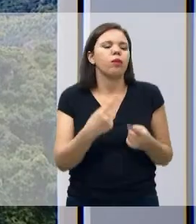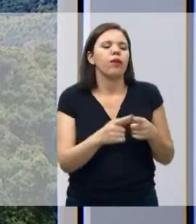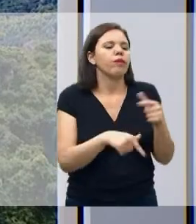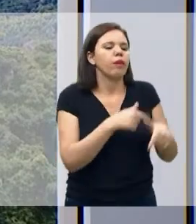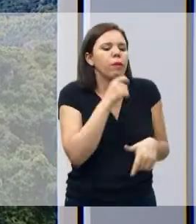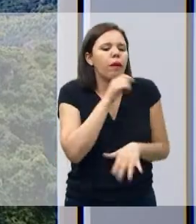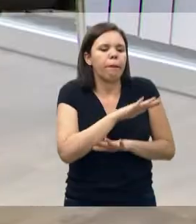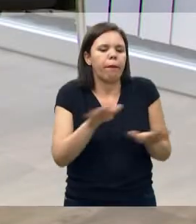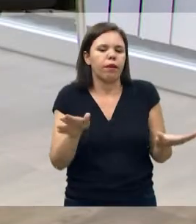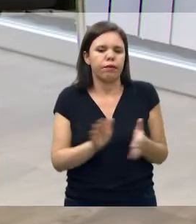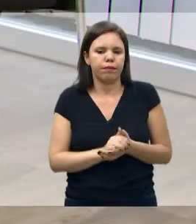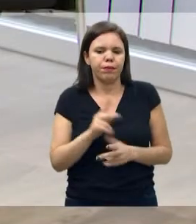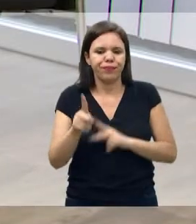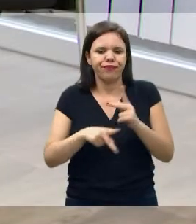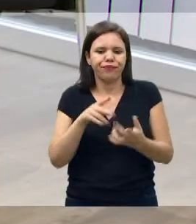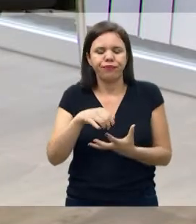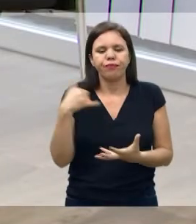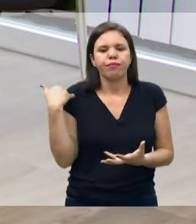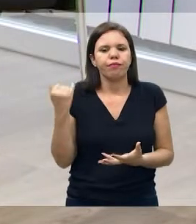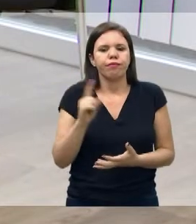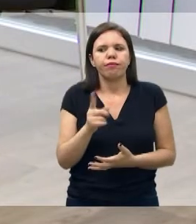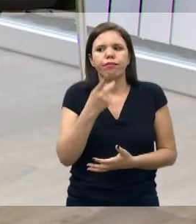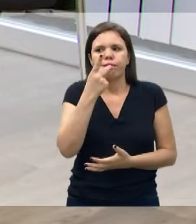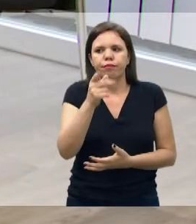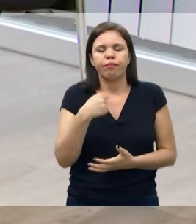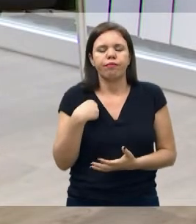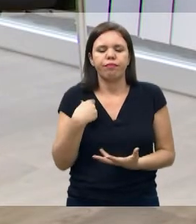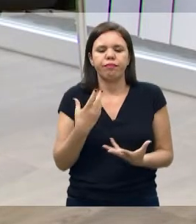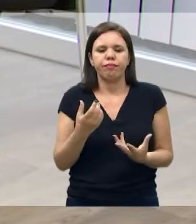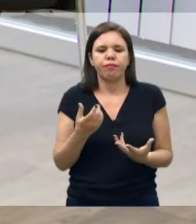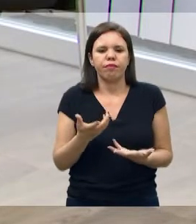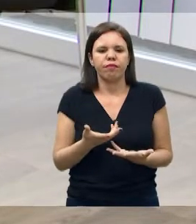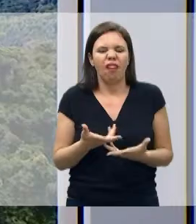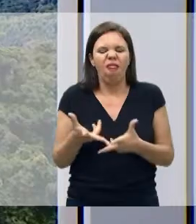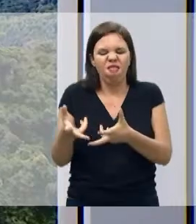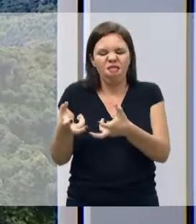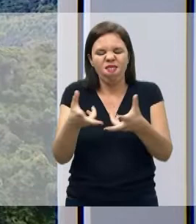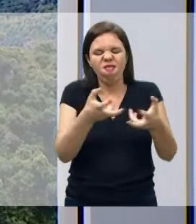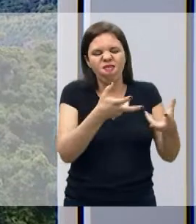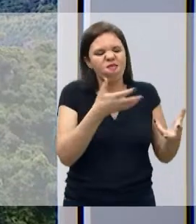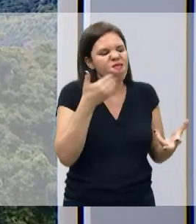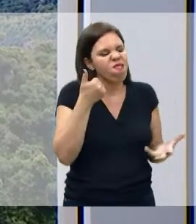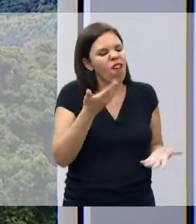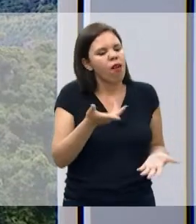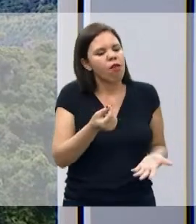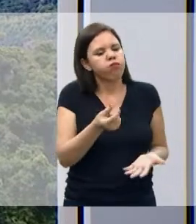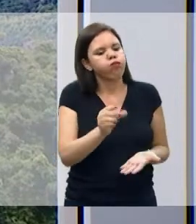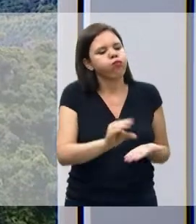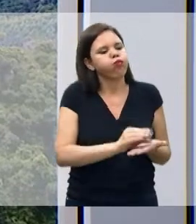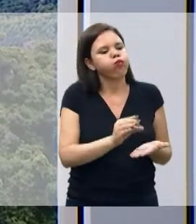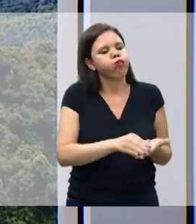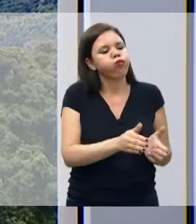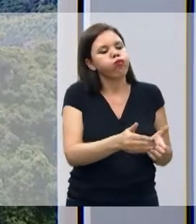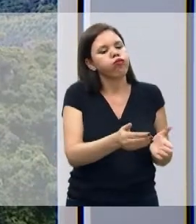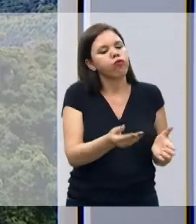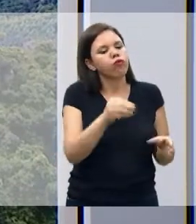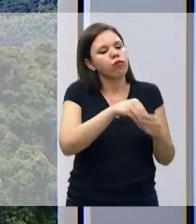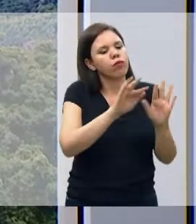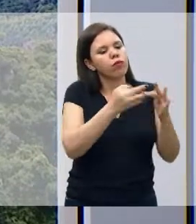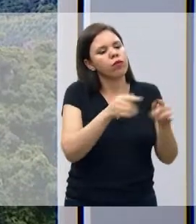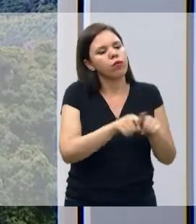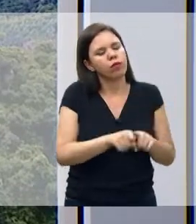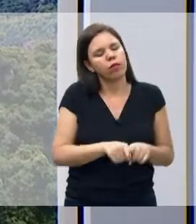Os idosos hoje também a gente não pode deixar de dizer, eles são muito explorados financeiramente, né? Tanto dentro da